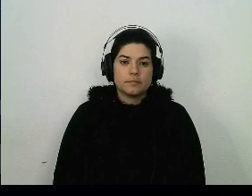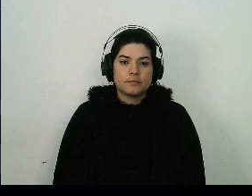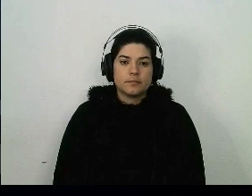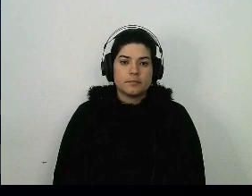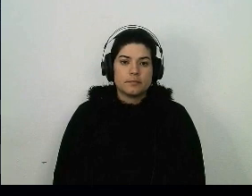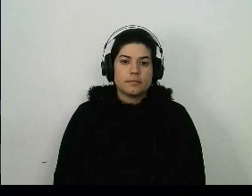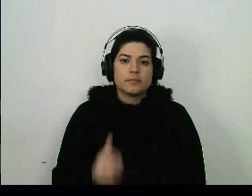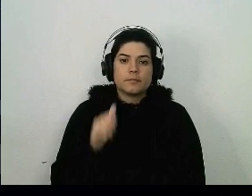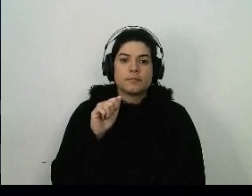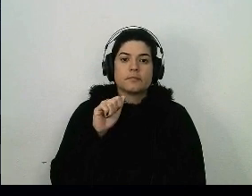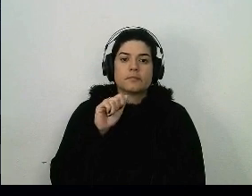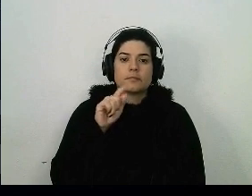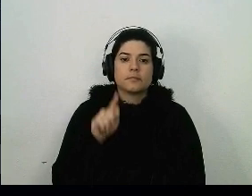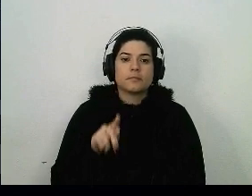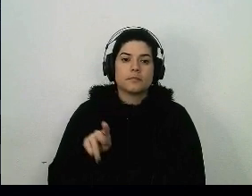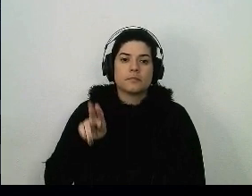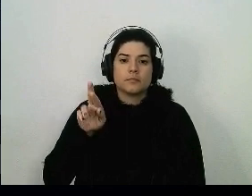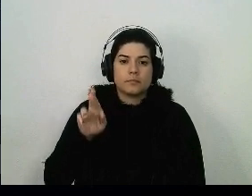SQL,